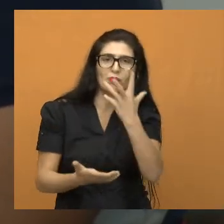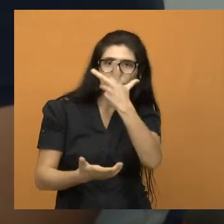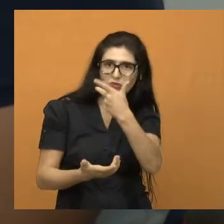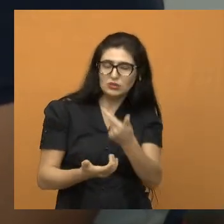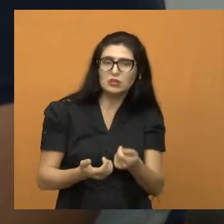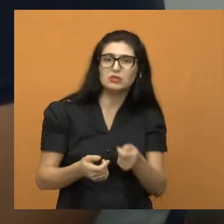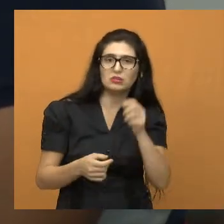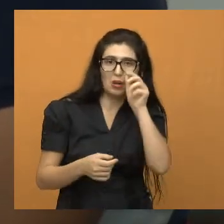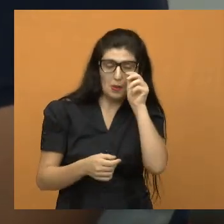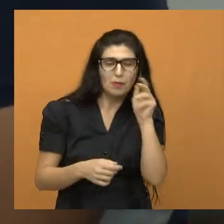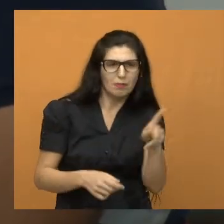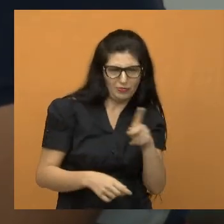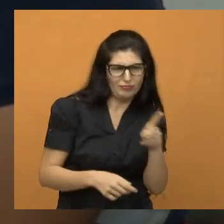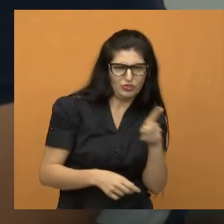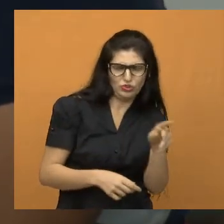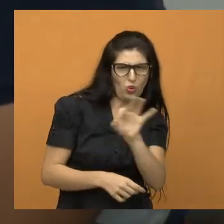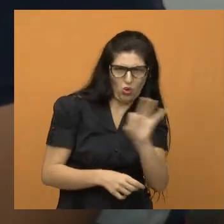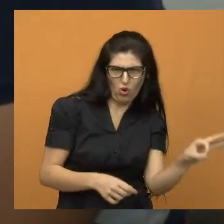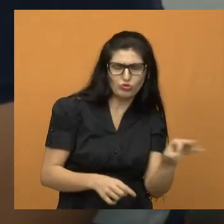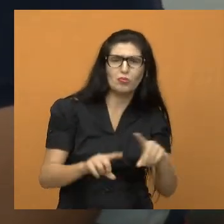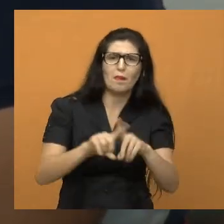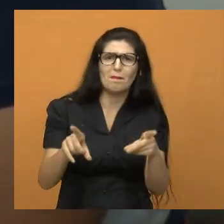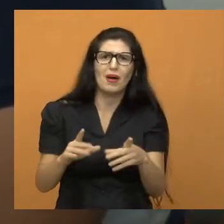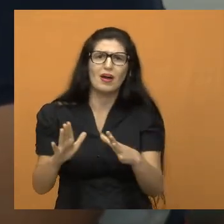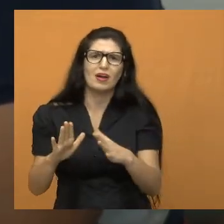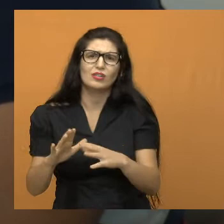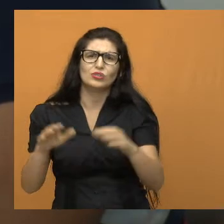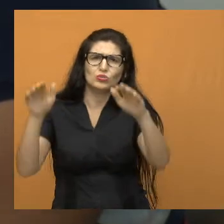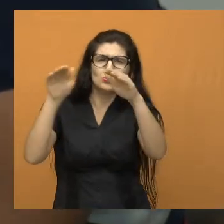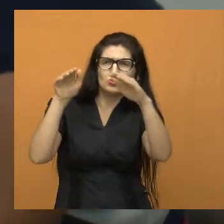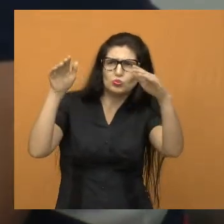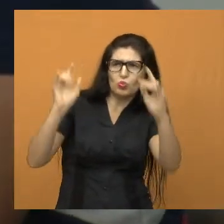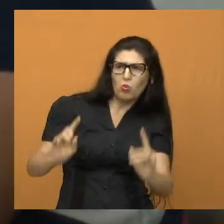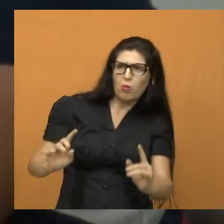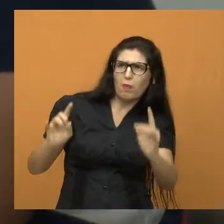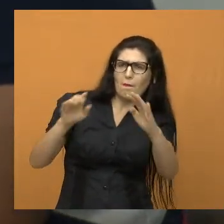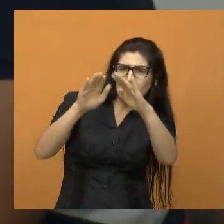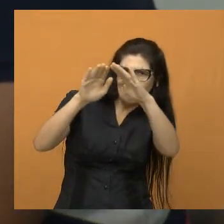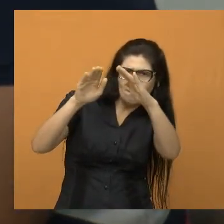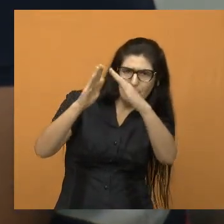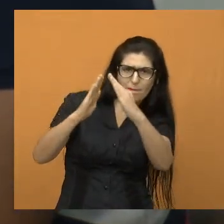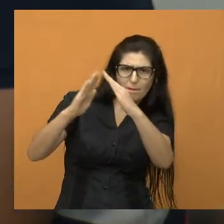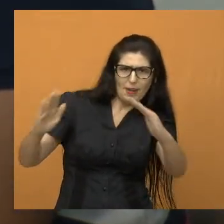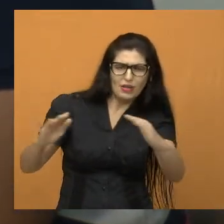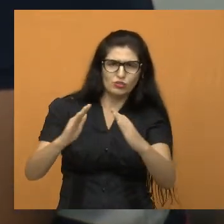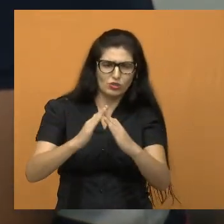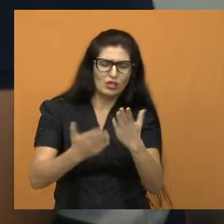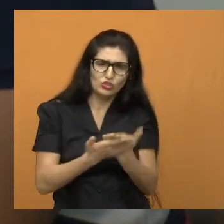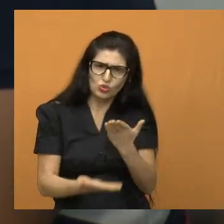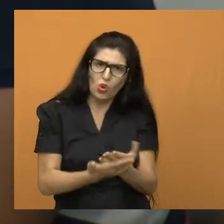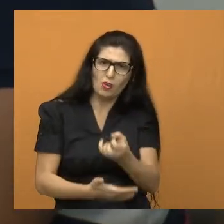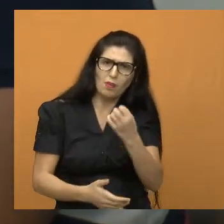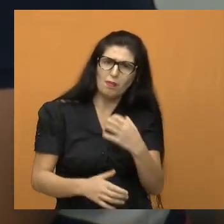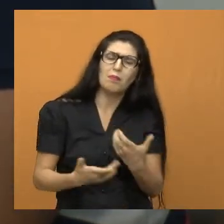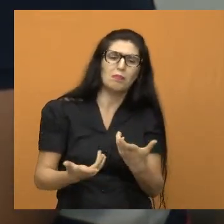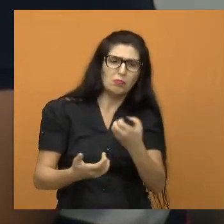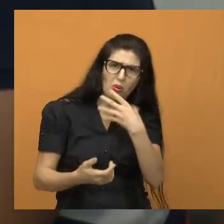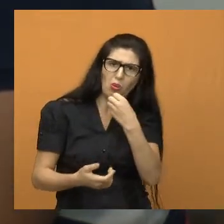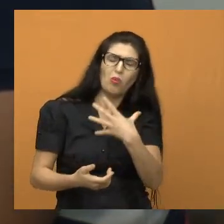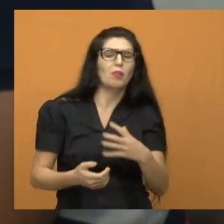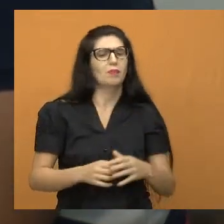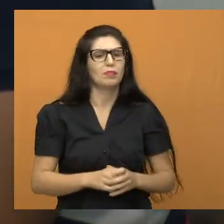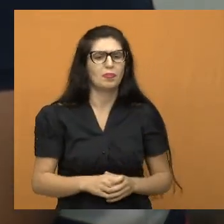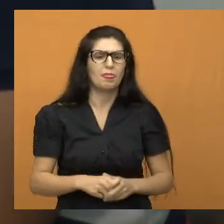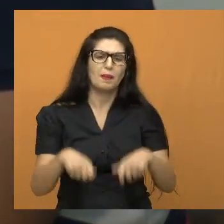mesma, mas são escolas mais estruturadas, né? E é importante que a gente invista em políticas públicas, porque